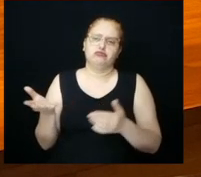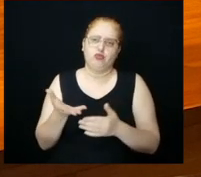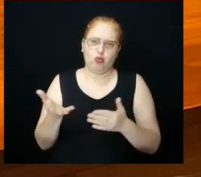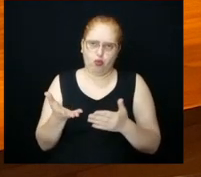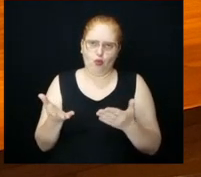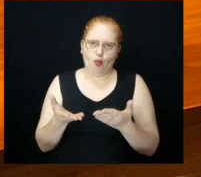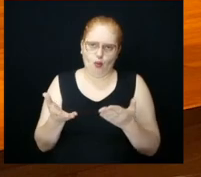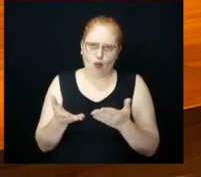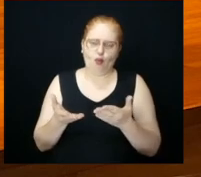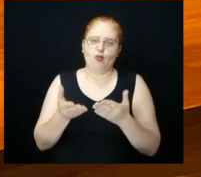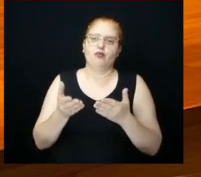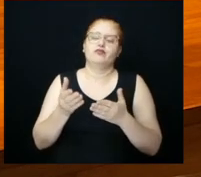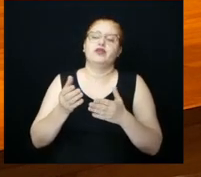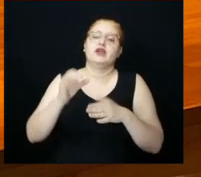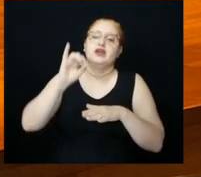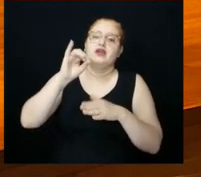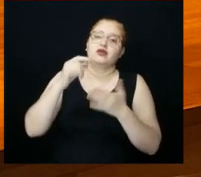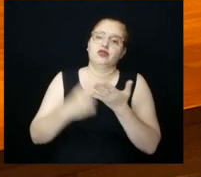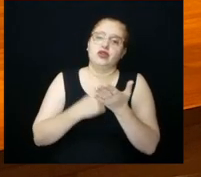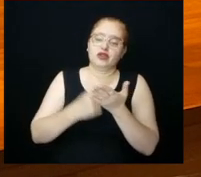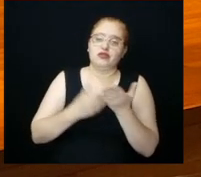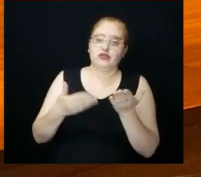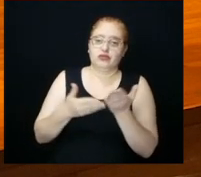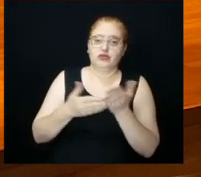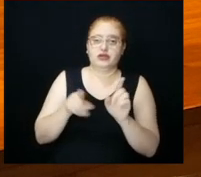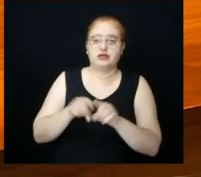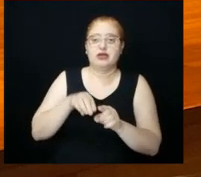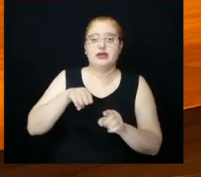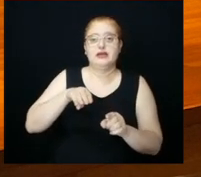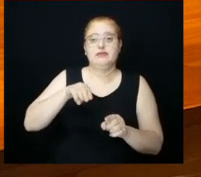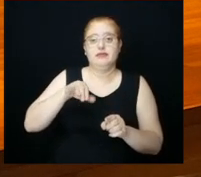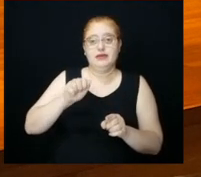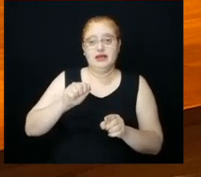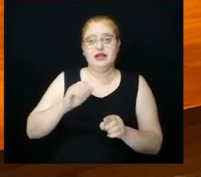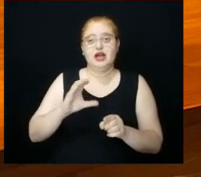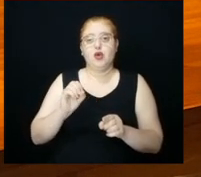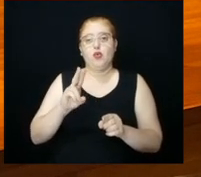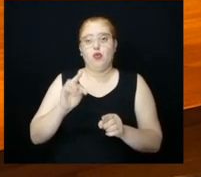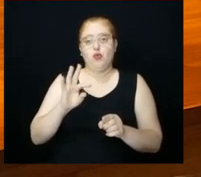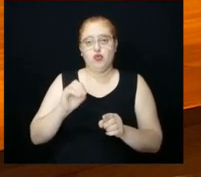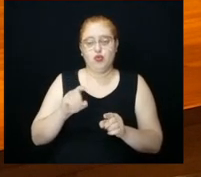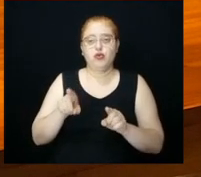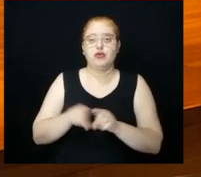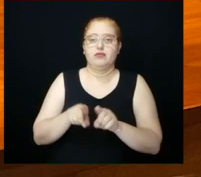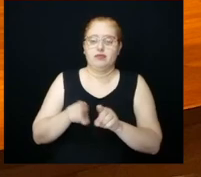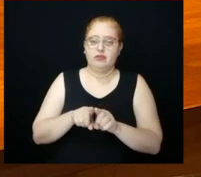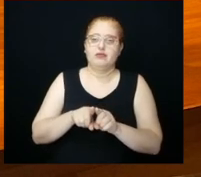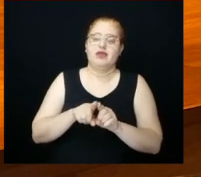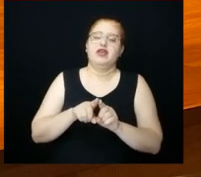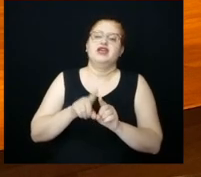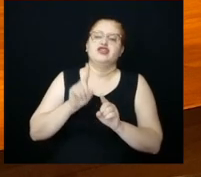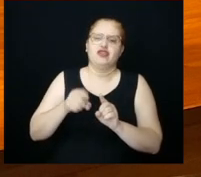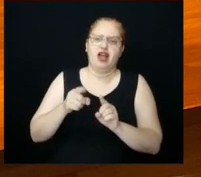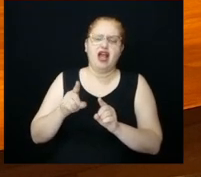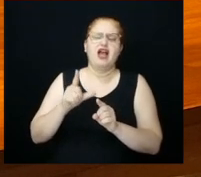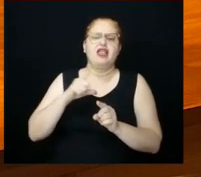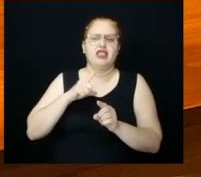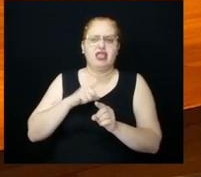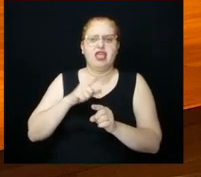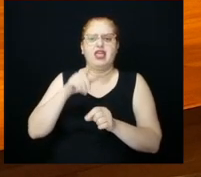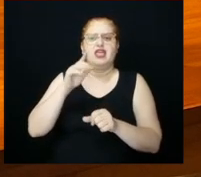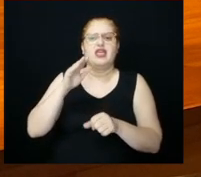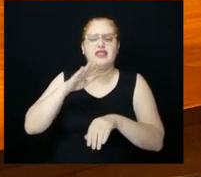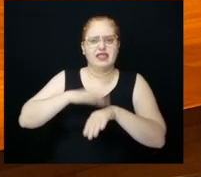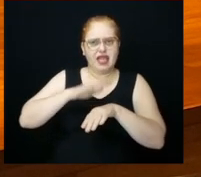obra bastante contemporânea. Vamos trabalhar o Mia Couto, que talvez seja um dos expoentes já há bastante tempo, né, nessa área